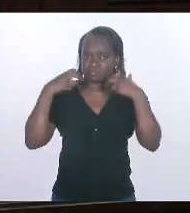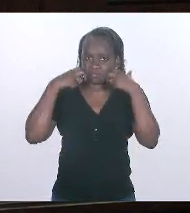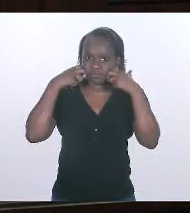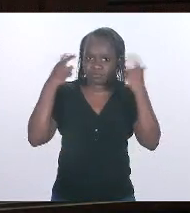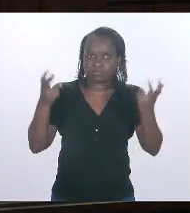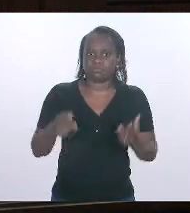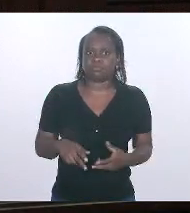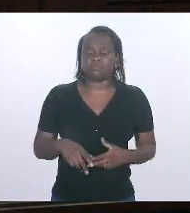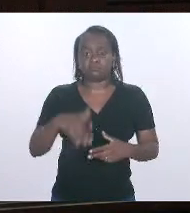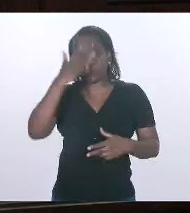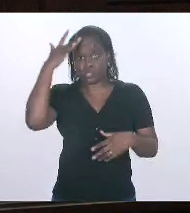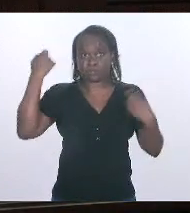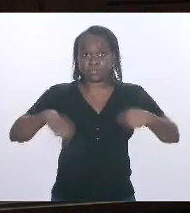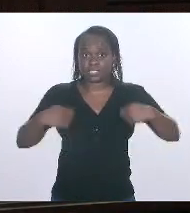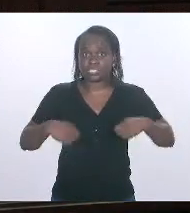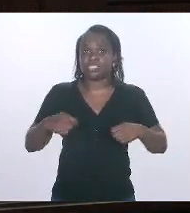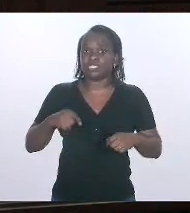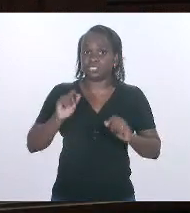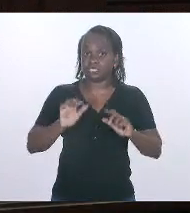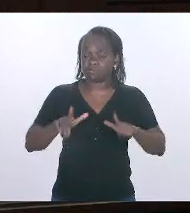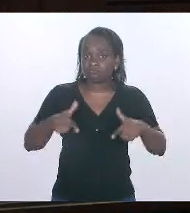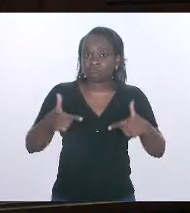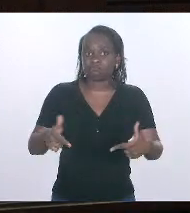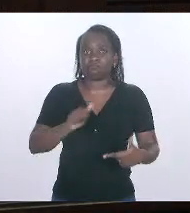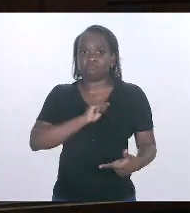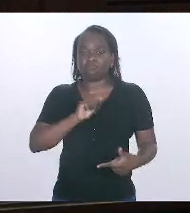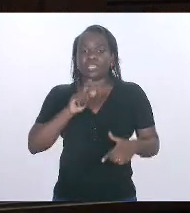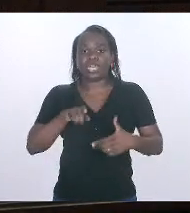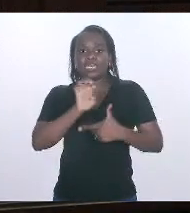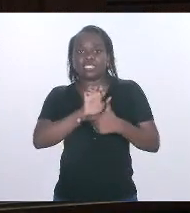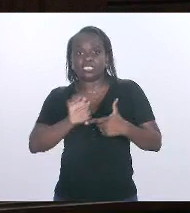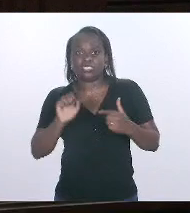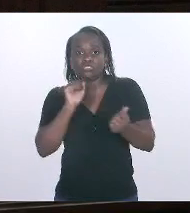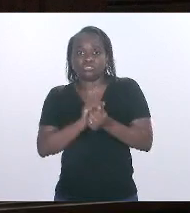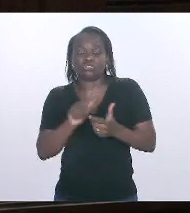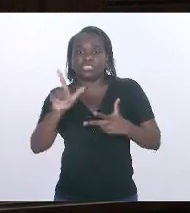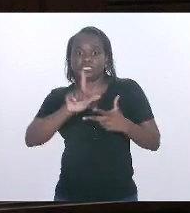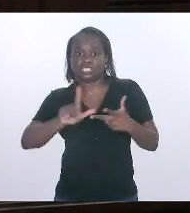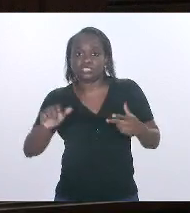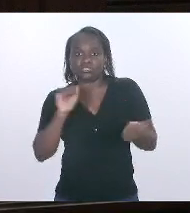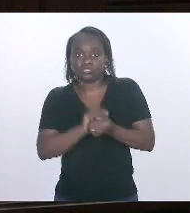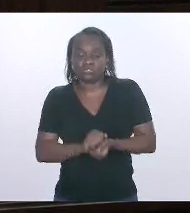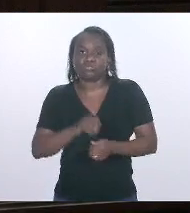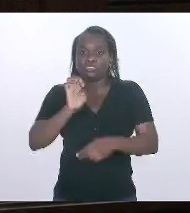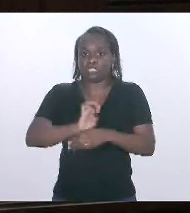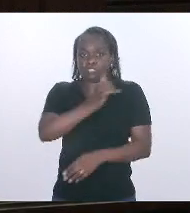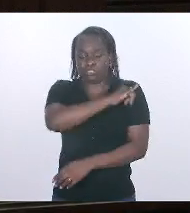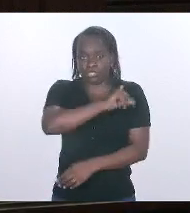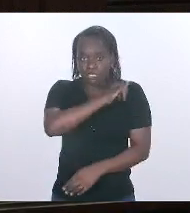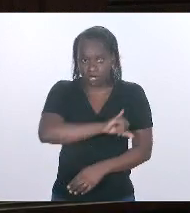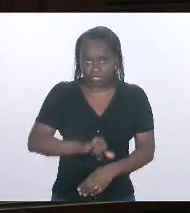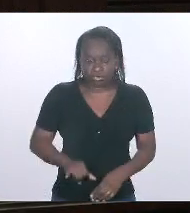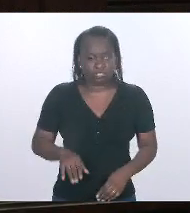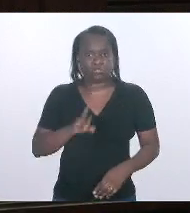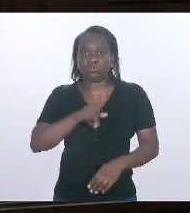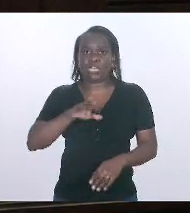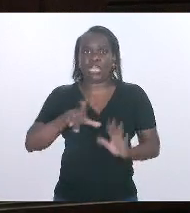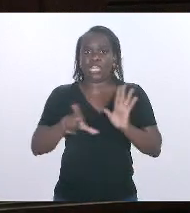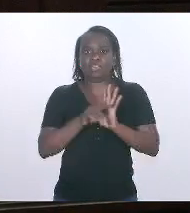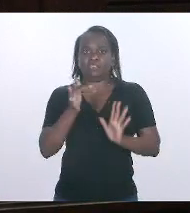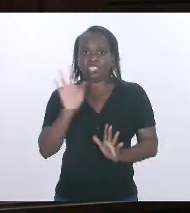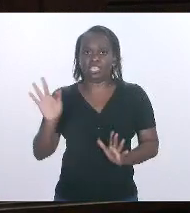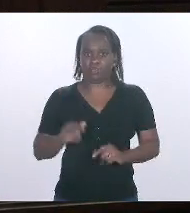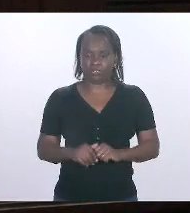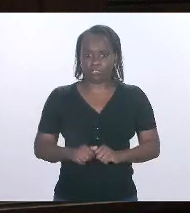vergonhoso. Quem deveria ter tomado essa atitude era o Executivo junto com o Legislativo do Estado do Rio de Janeiro e não uma lei